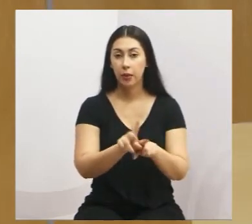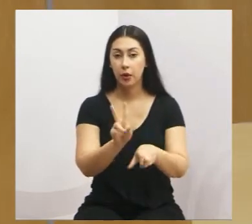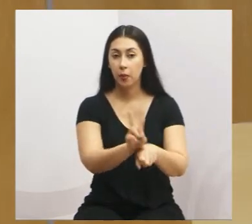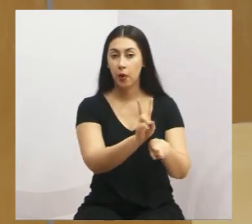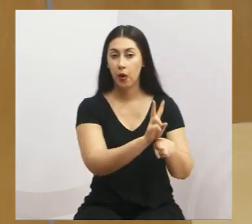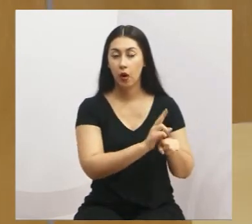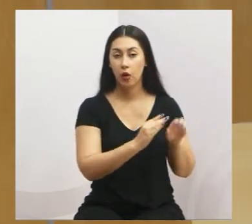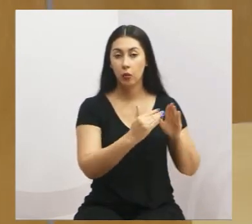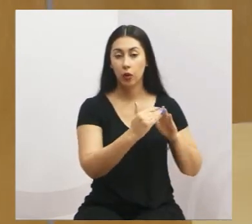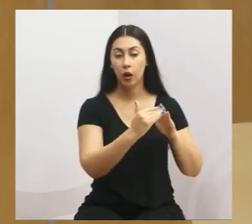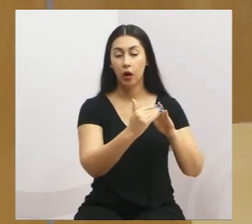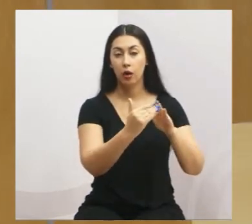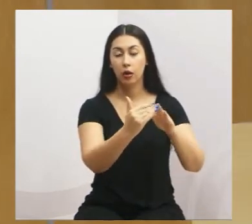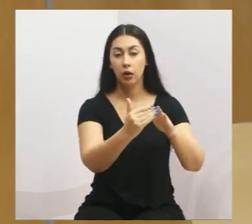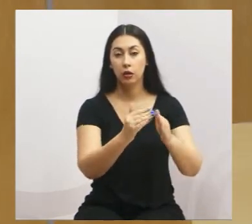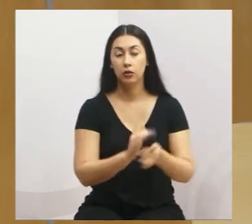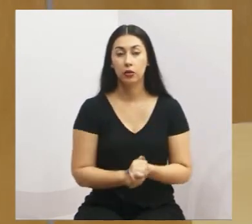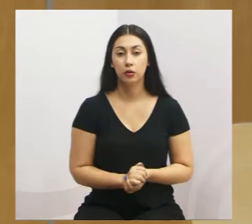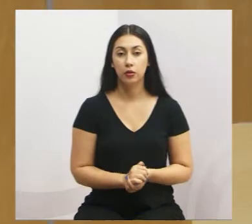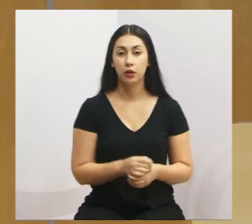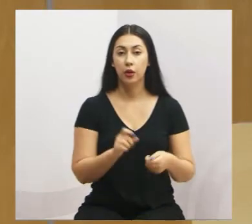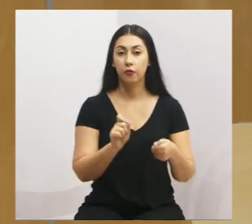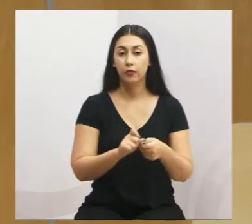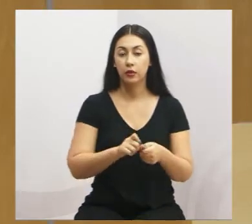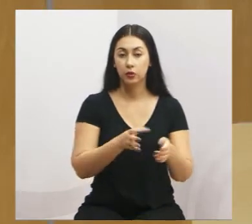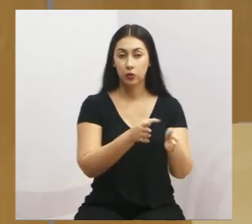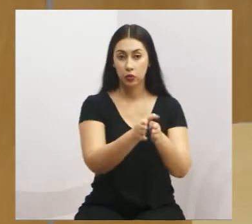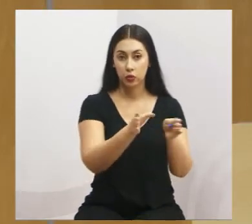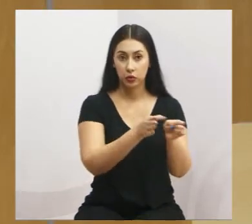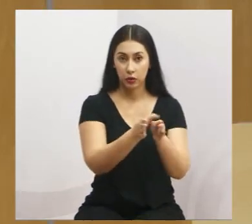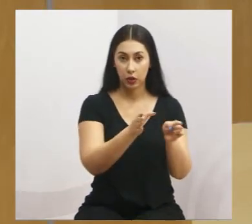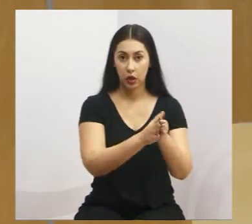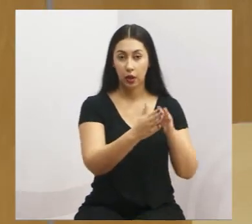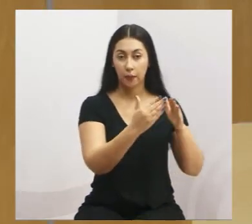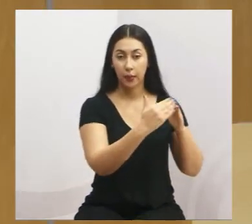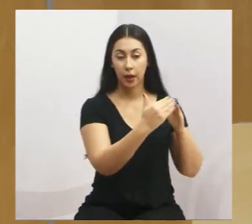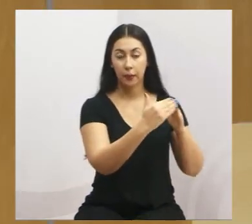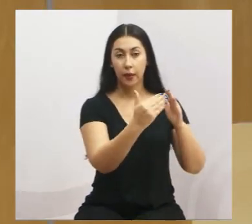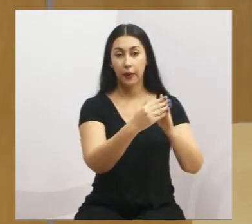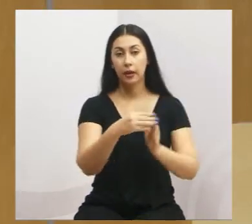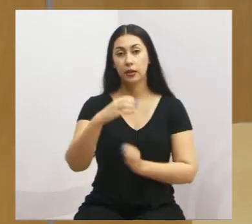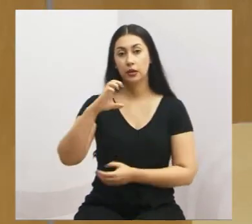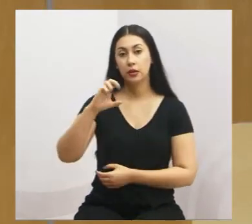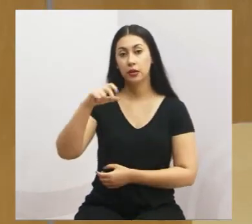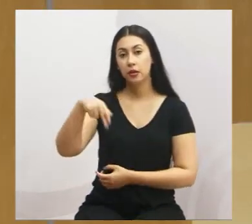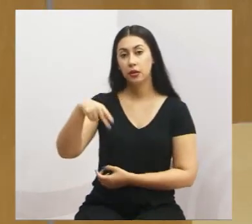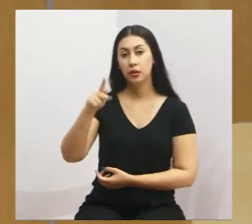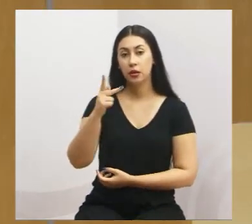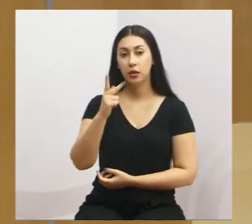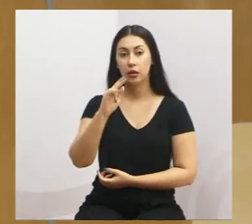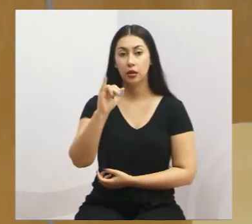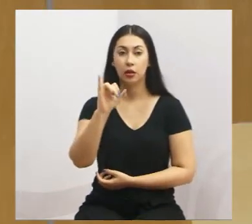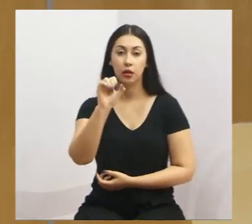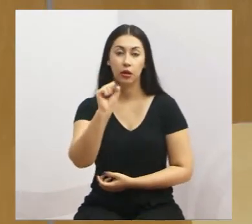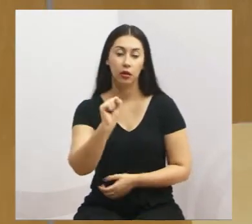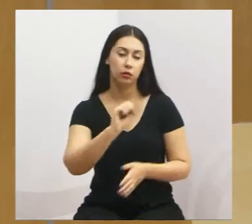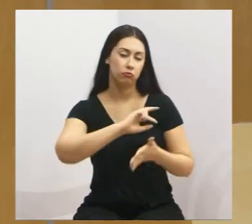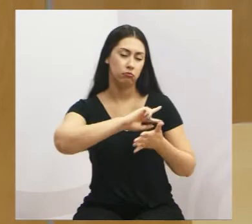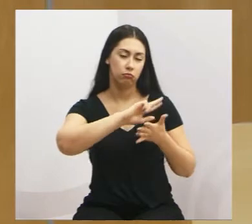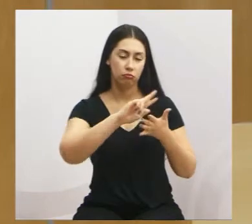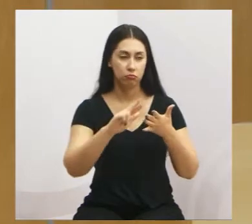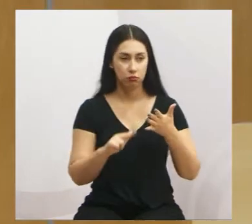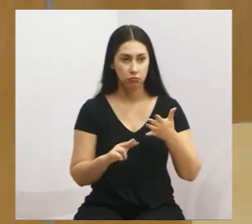Lar, a composição do Conselho Municipal de Habitação de Interesse Social, CMHIS, e dá outras